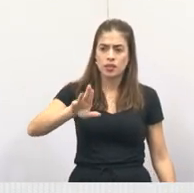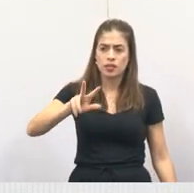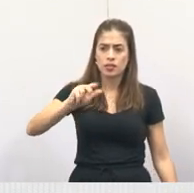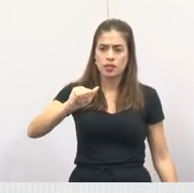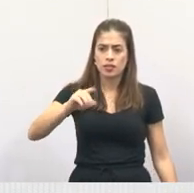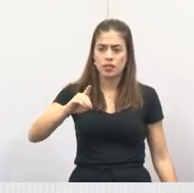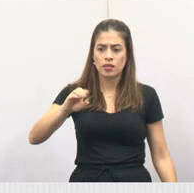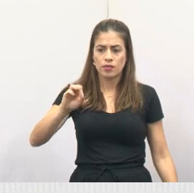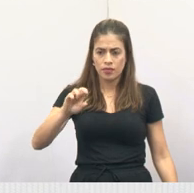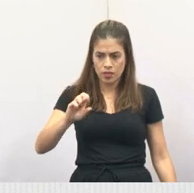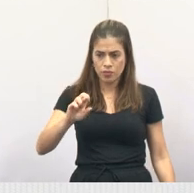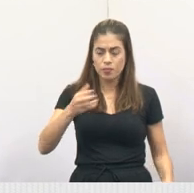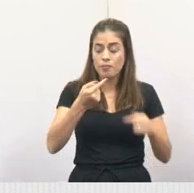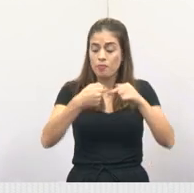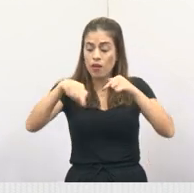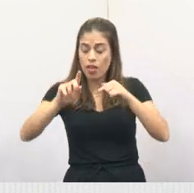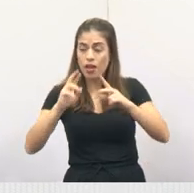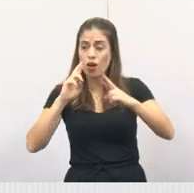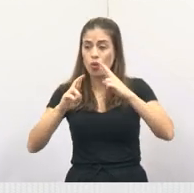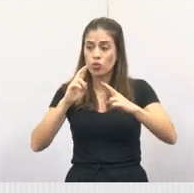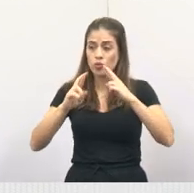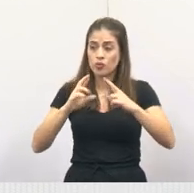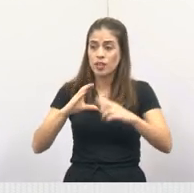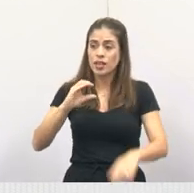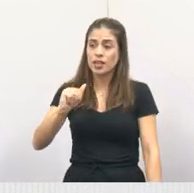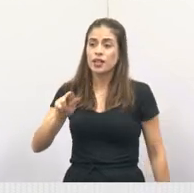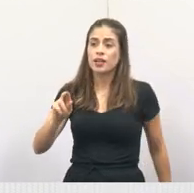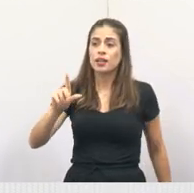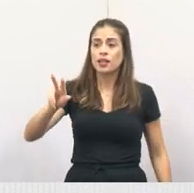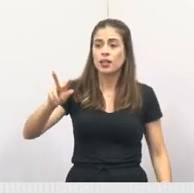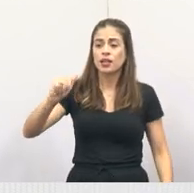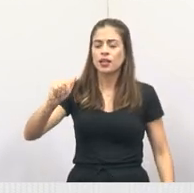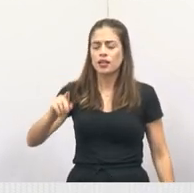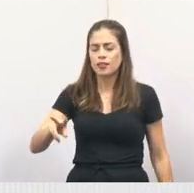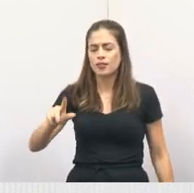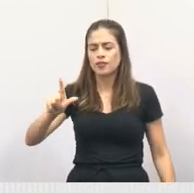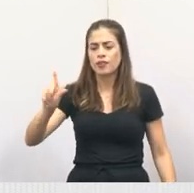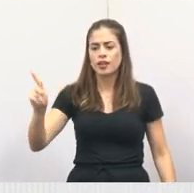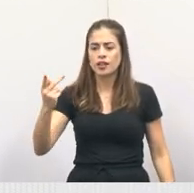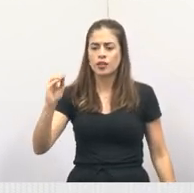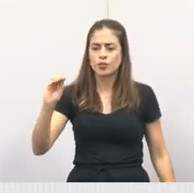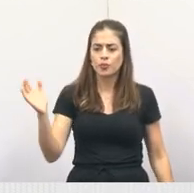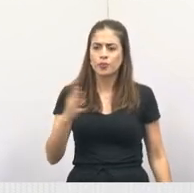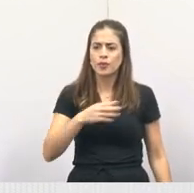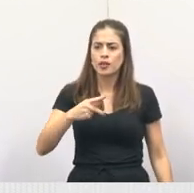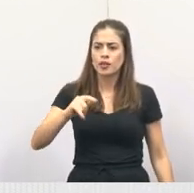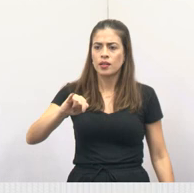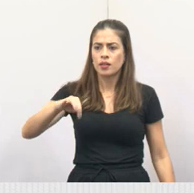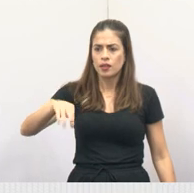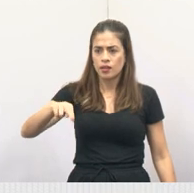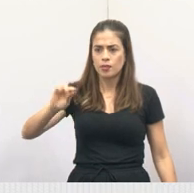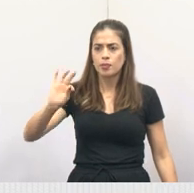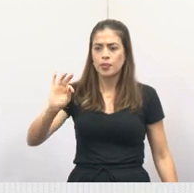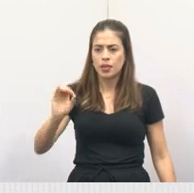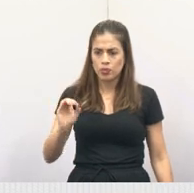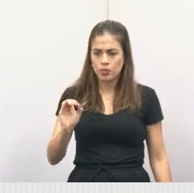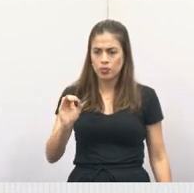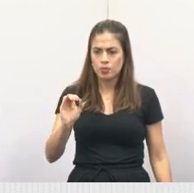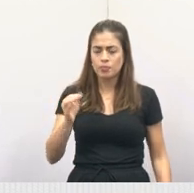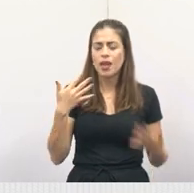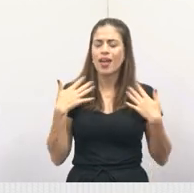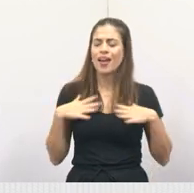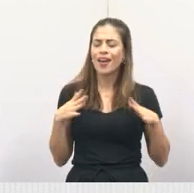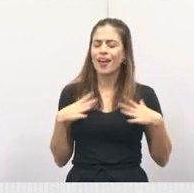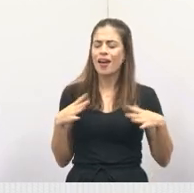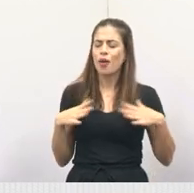para que essa produção pudesse ser escoada de maneira mais segura de maneira mais tranquila e